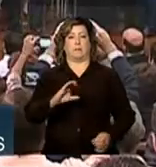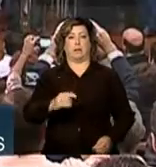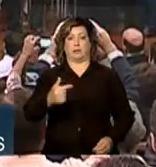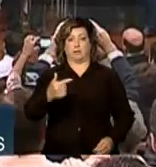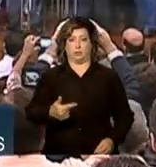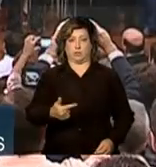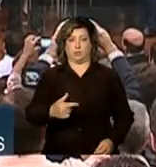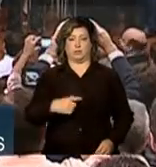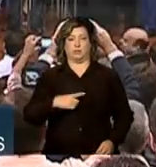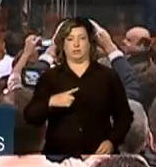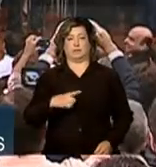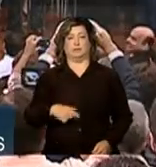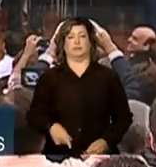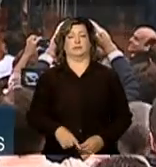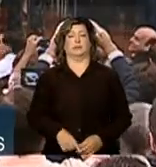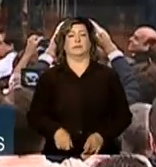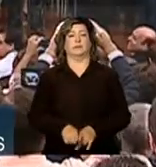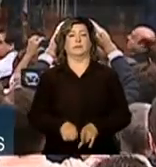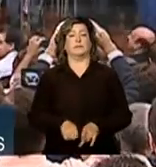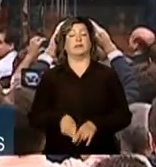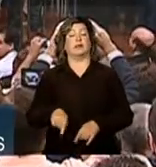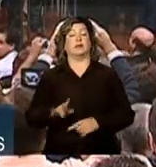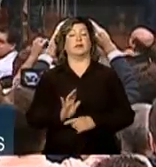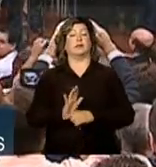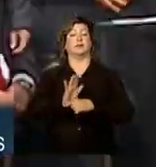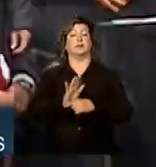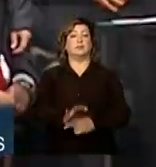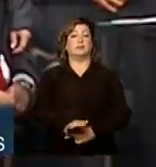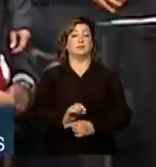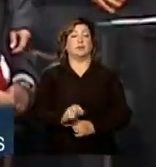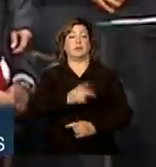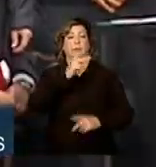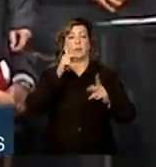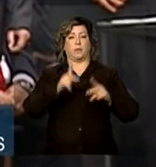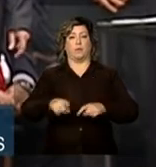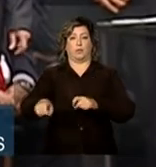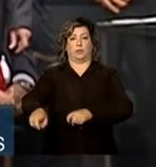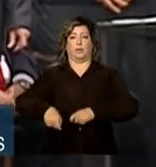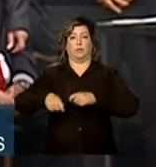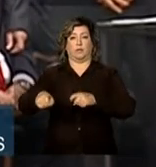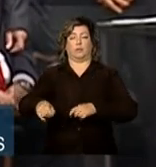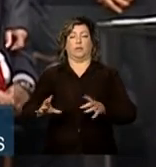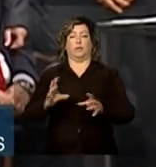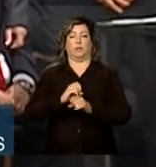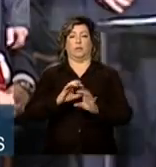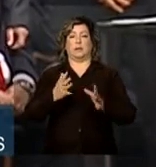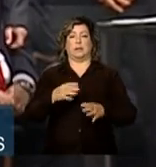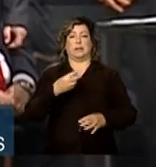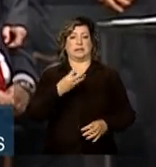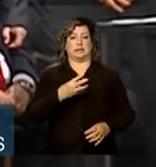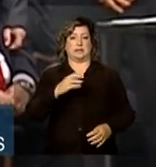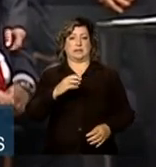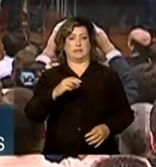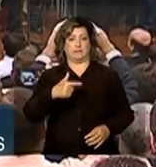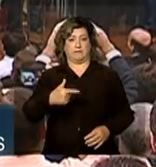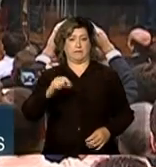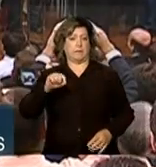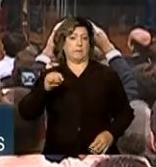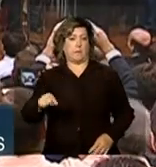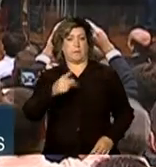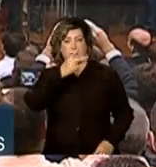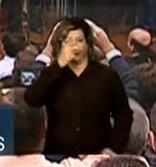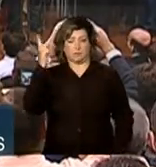do Crescimento, medida que vai beneficiar uma população rural de cerca de 320 mil